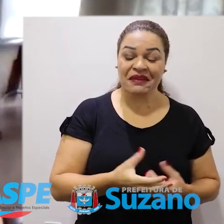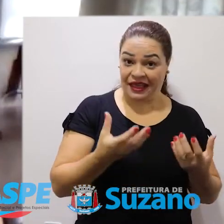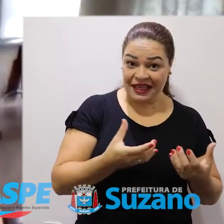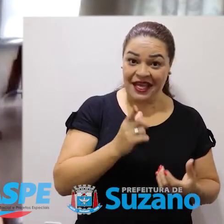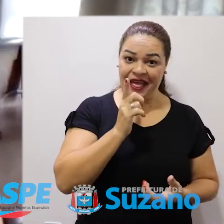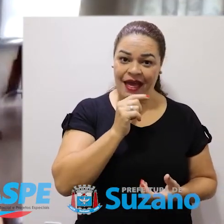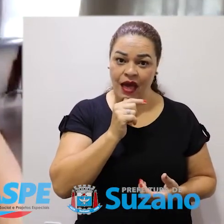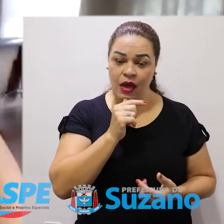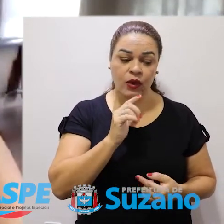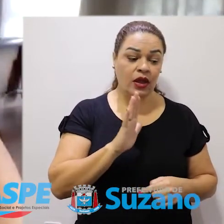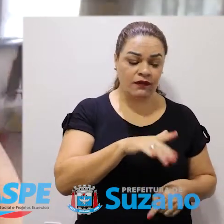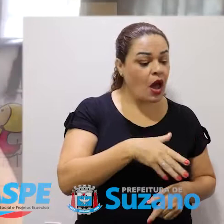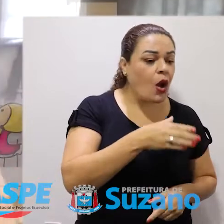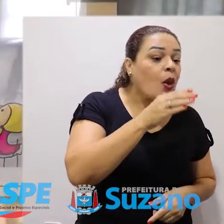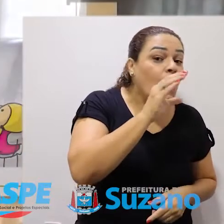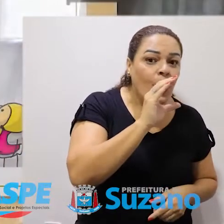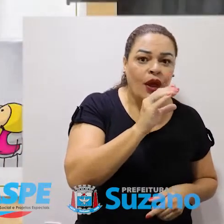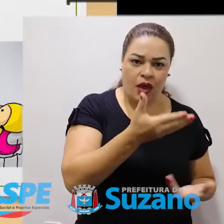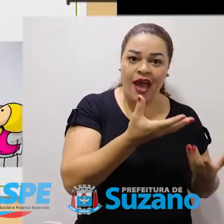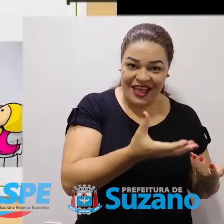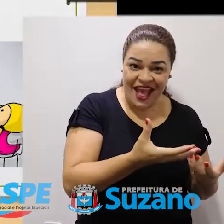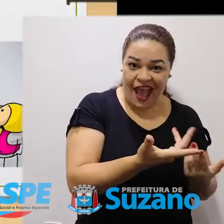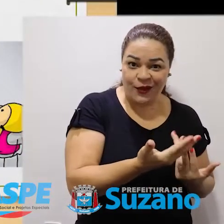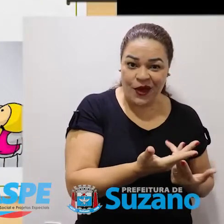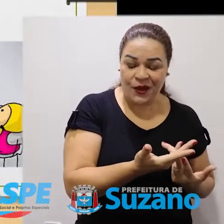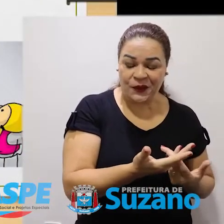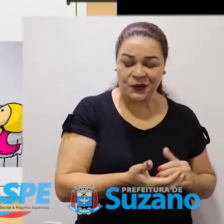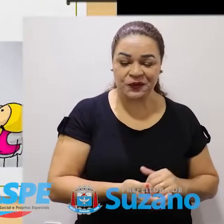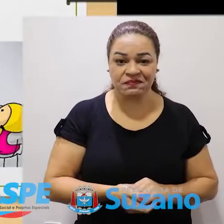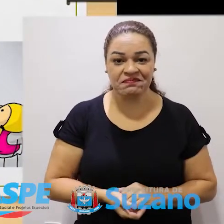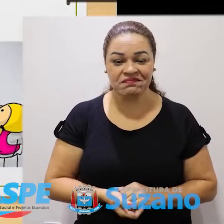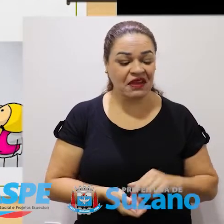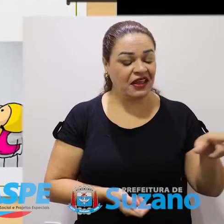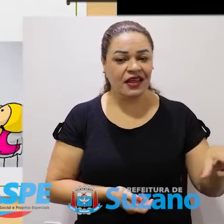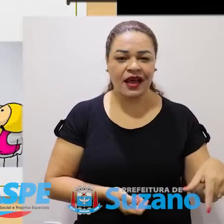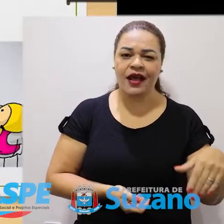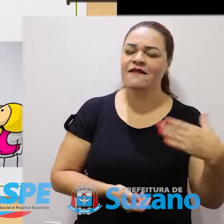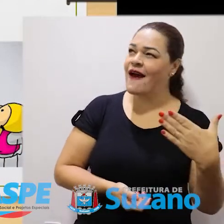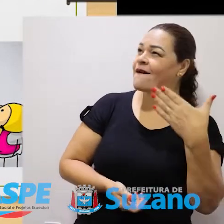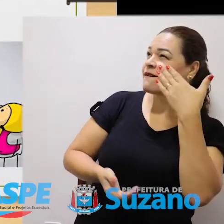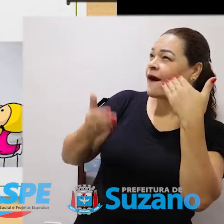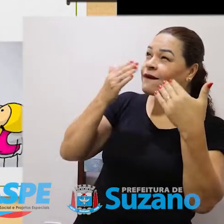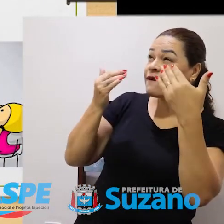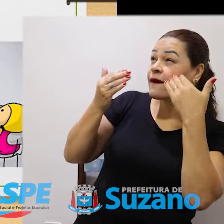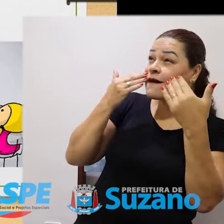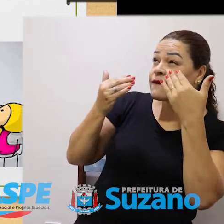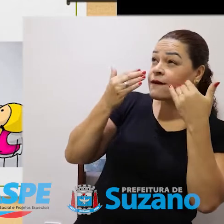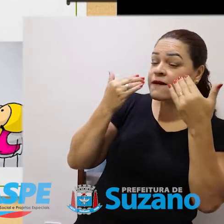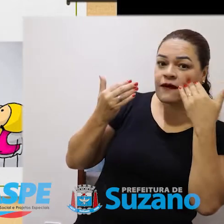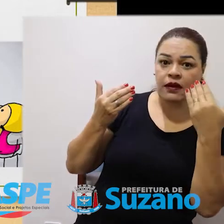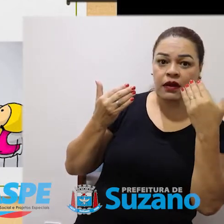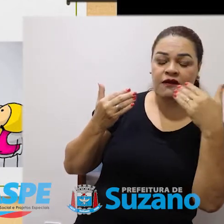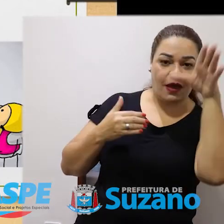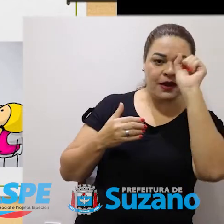d'água e mostra para a criança, você quer água? Você quer água também? E ela vai, né, assimilando isso numa relação contextual.